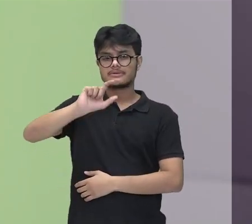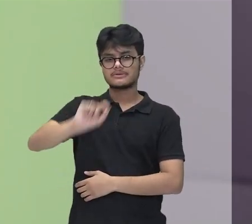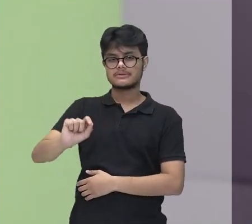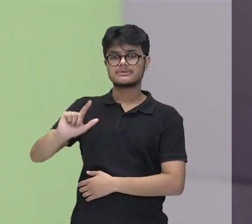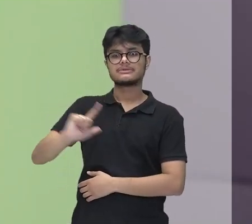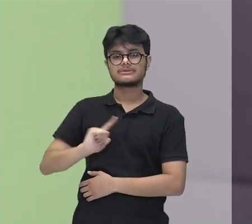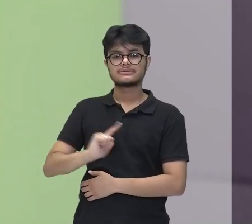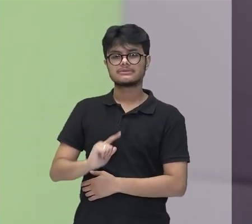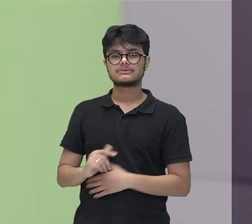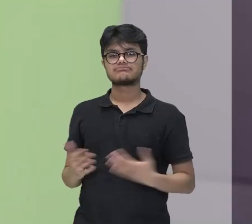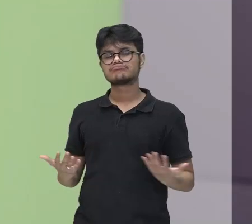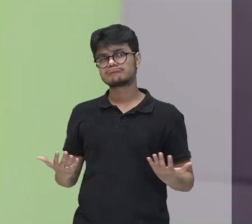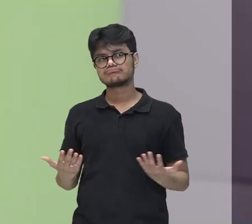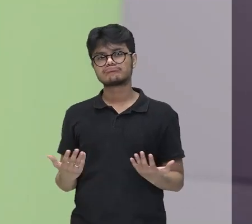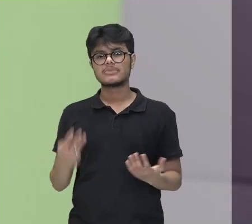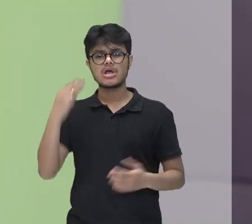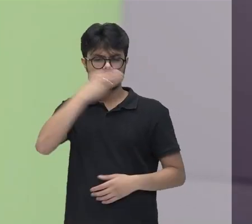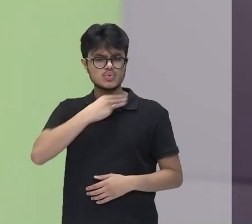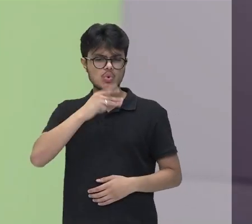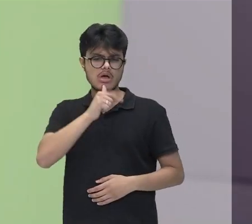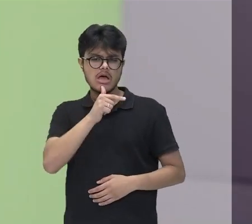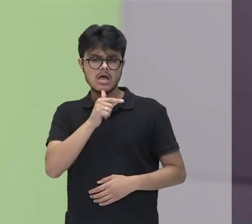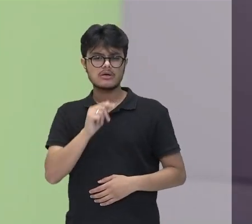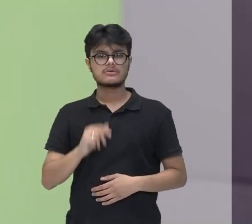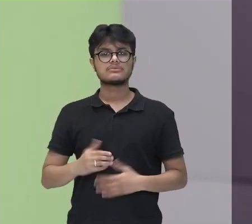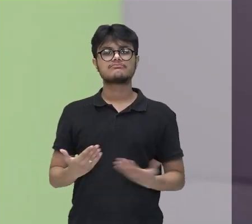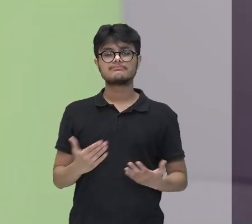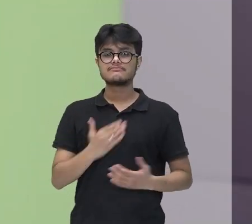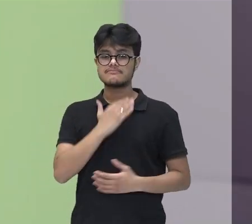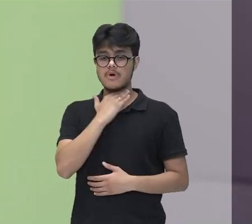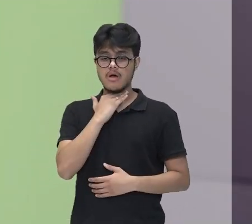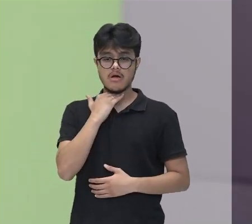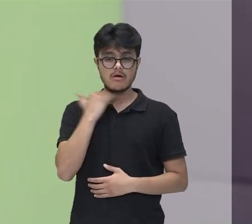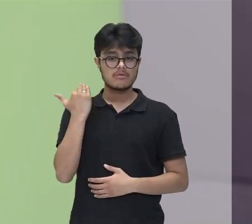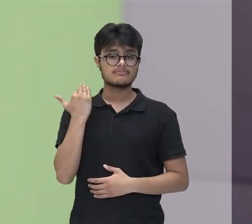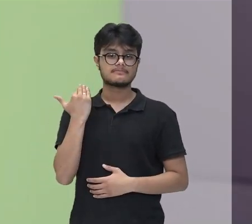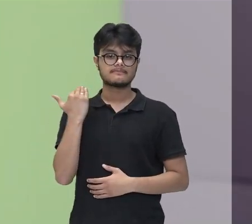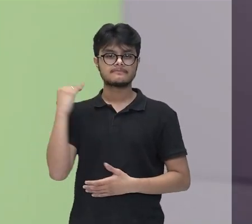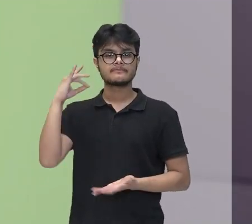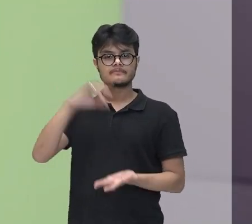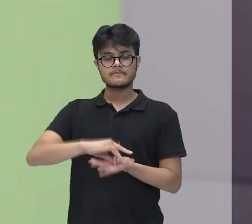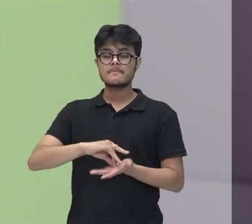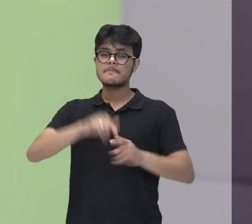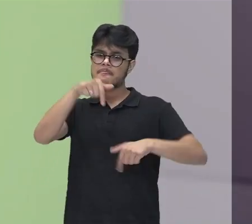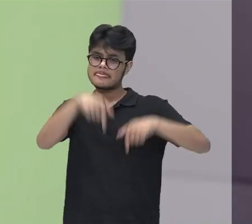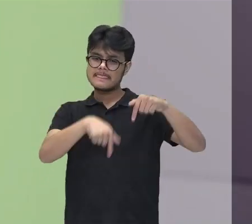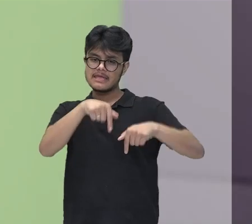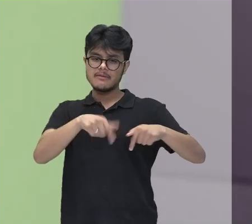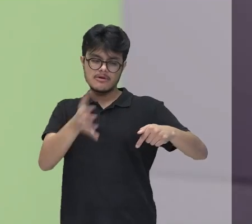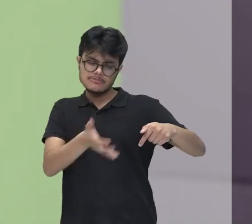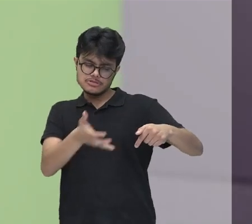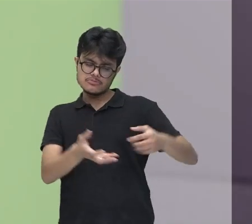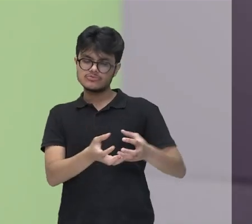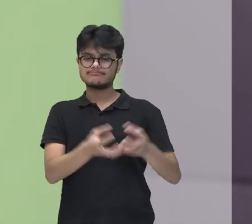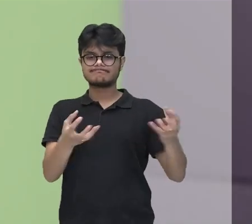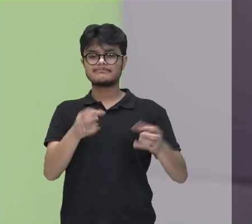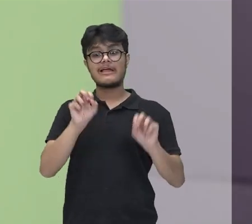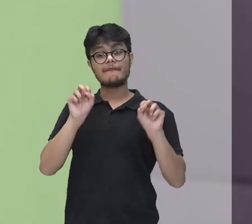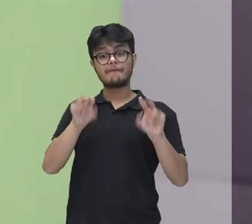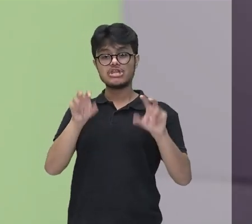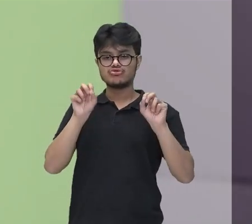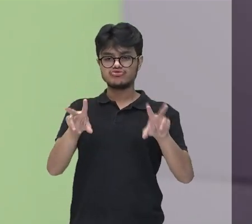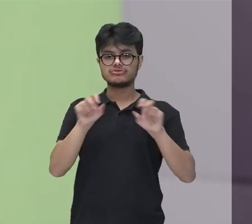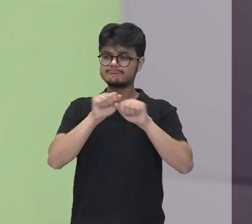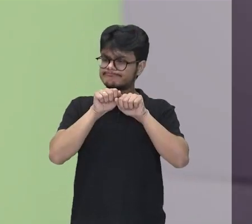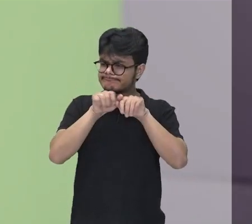no caso de água doce ou até mesmo marinho, podem morrer quando essas substâncias tóxicas, né, que estavam no